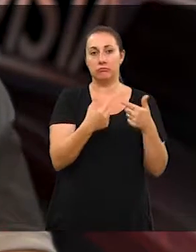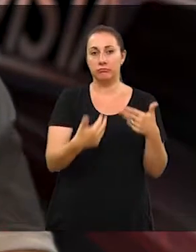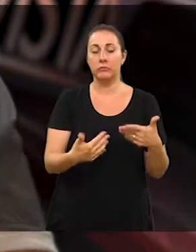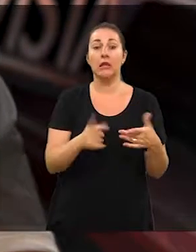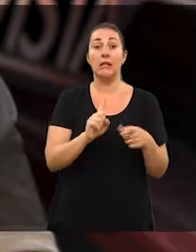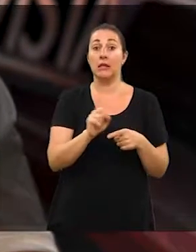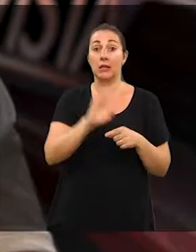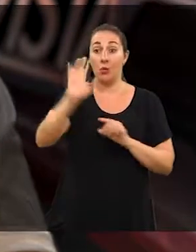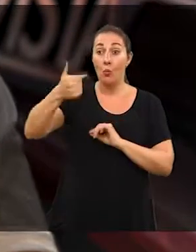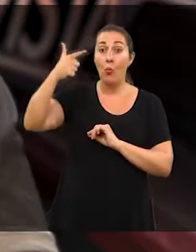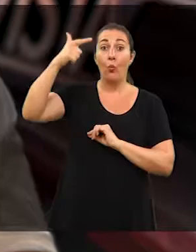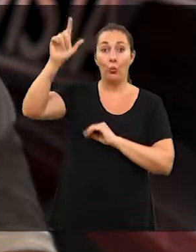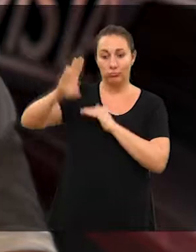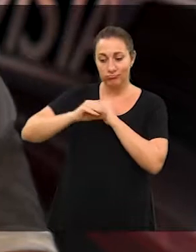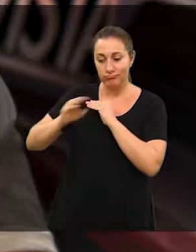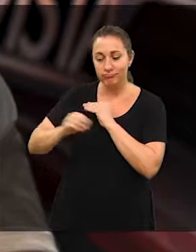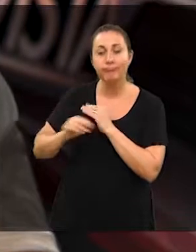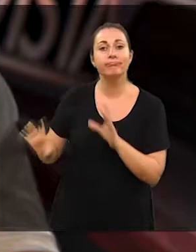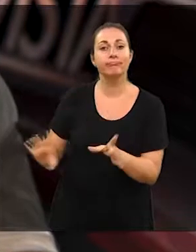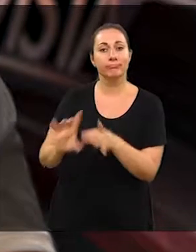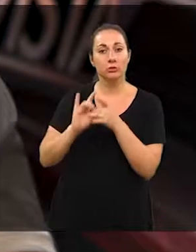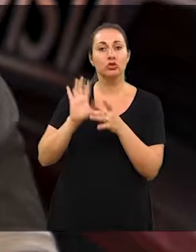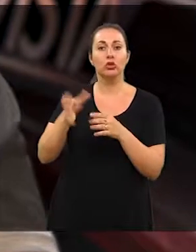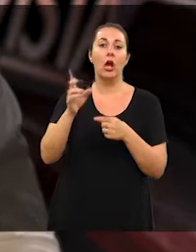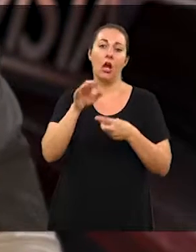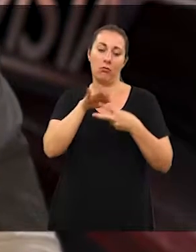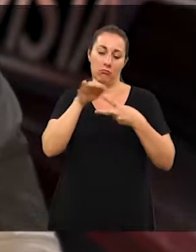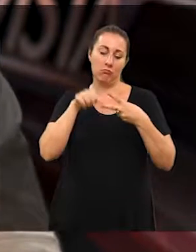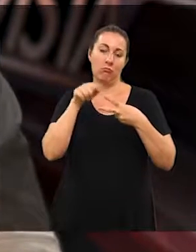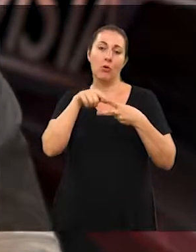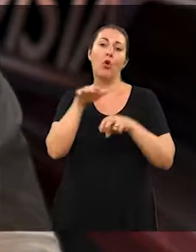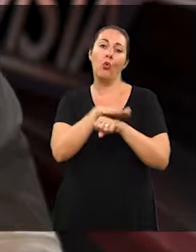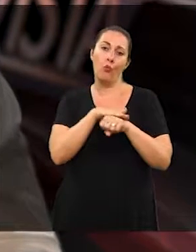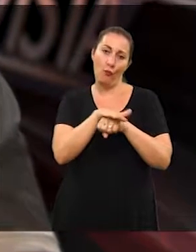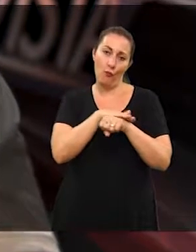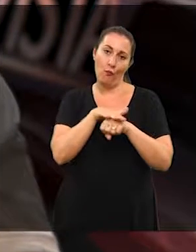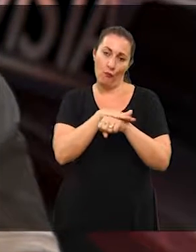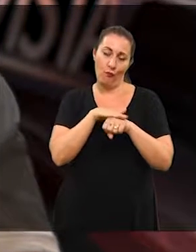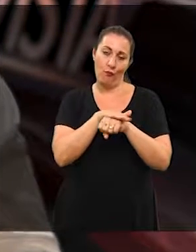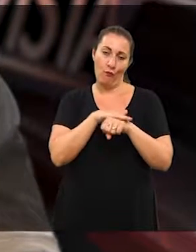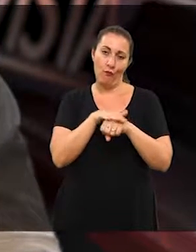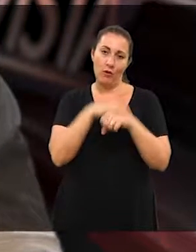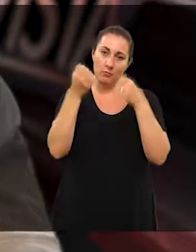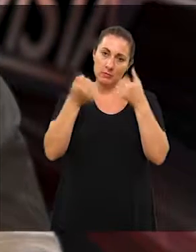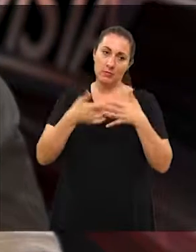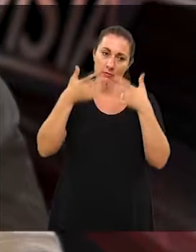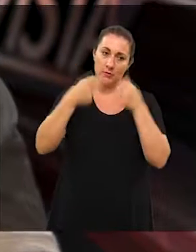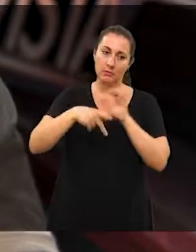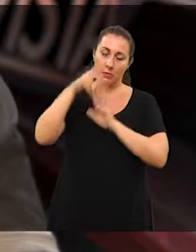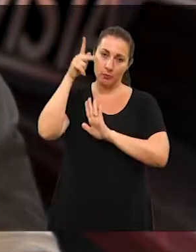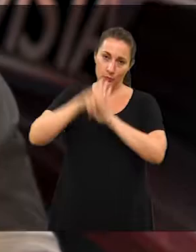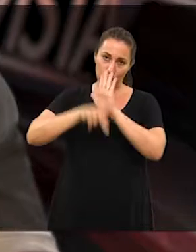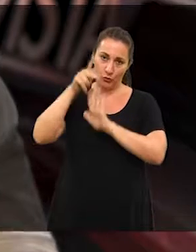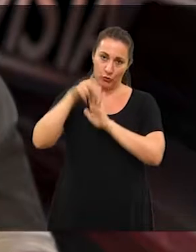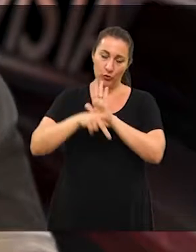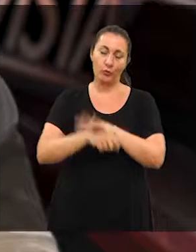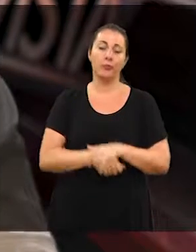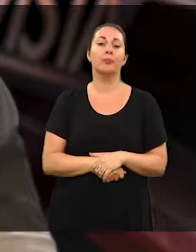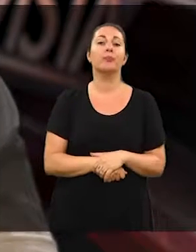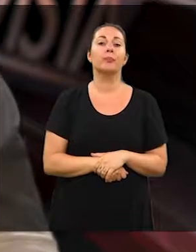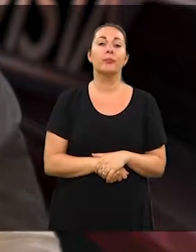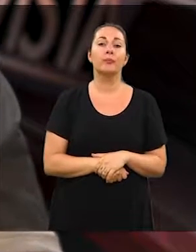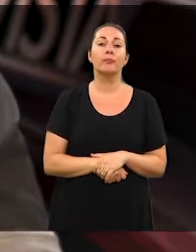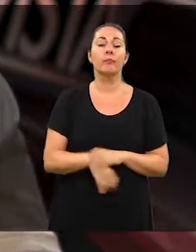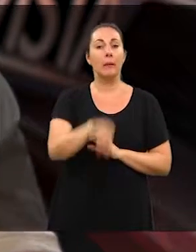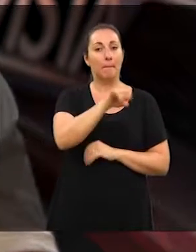buscando outras parcerias, né? Então, a gente já conversou com a Olfar, eles estão para dar uma resposta, e conversamos com a Crenal também, dar uma